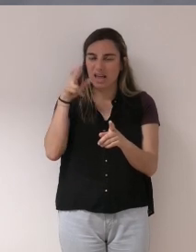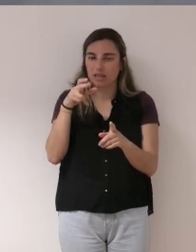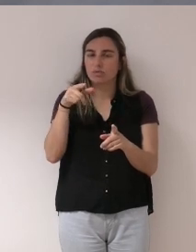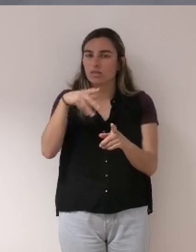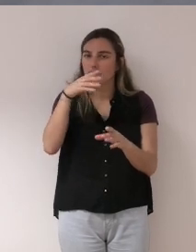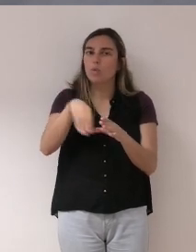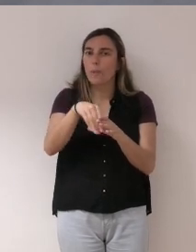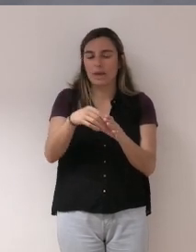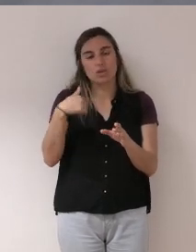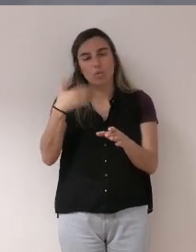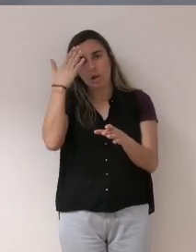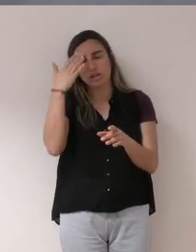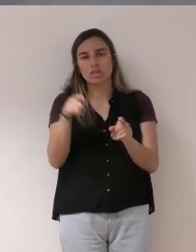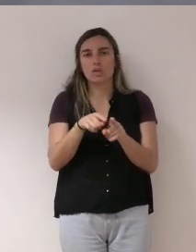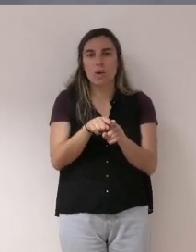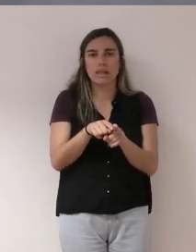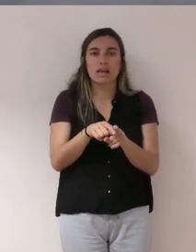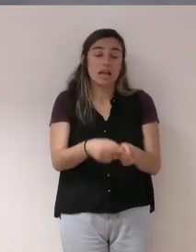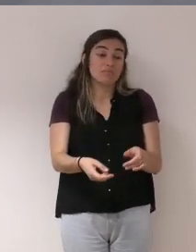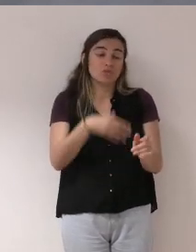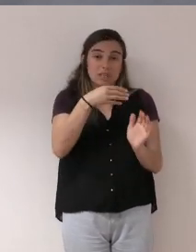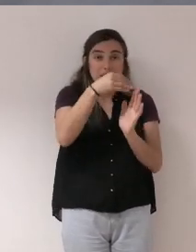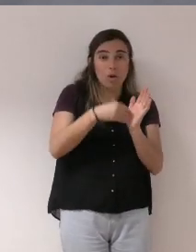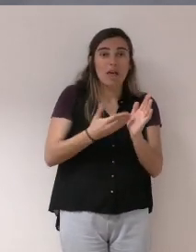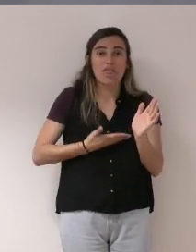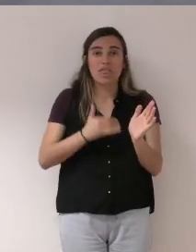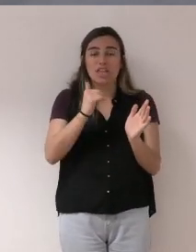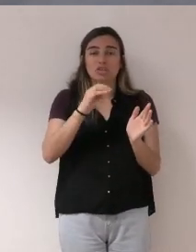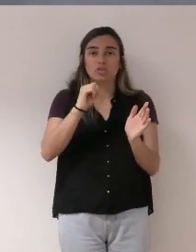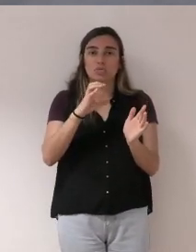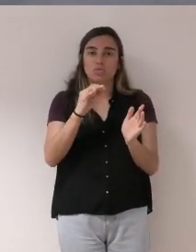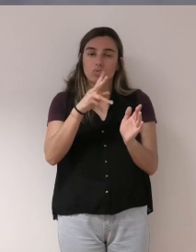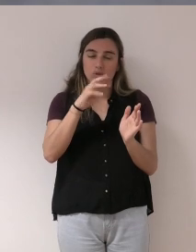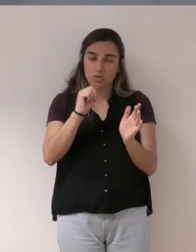isso. Eu tenderia antes a chamar talvez discurso, no sentido muito lato, talvez Foucauldiano,